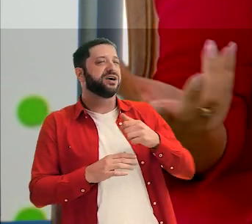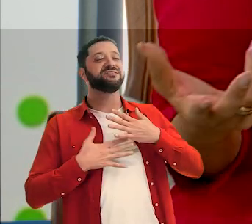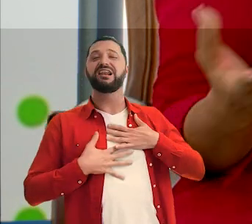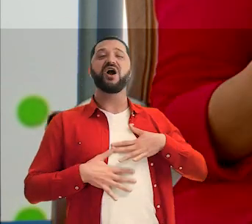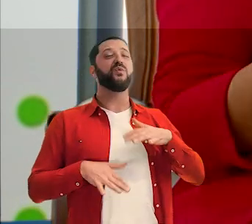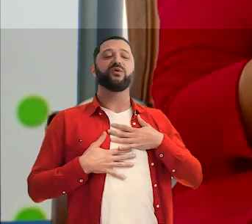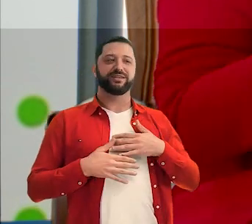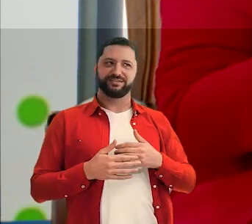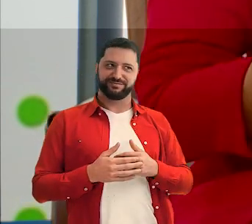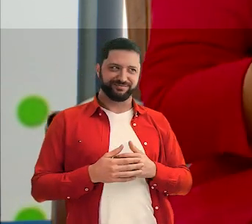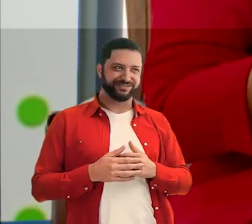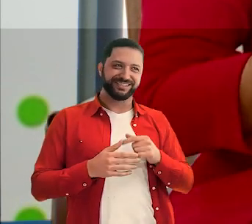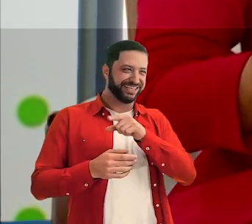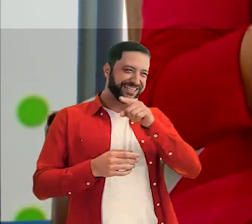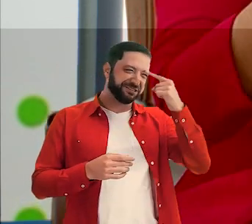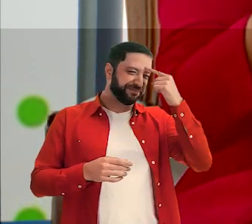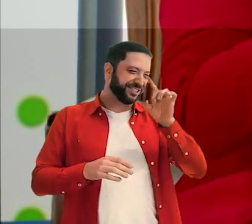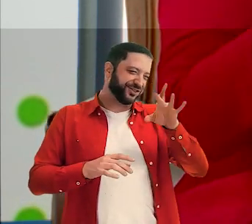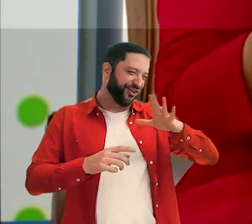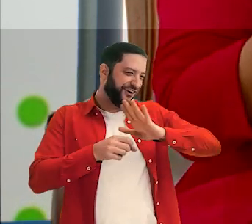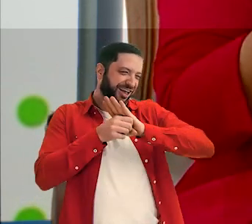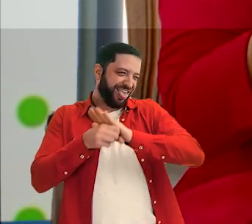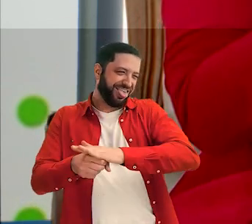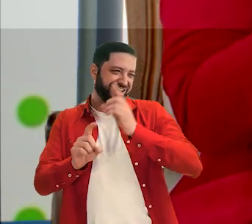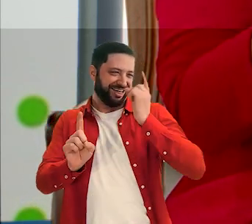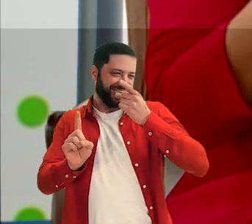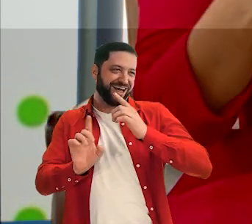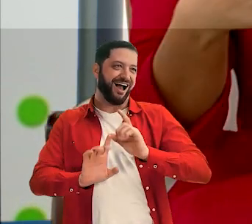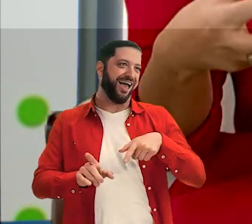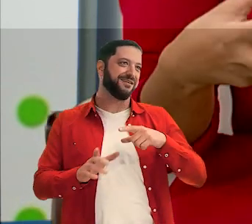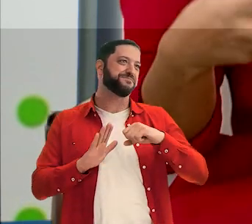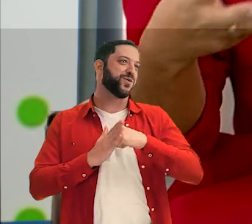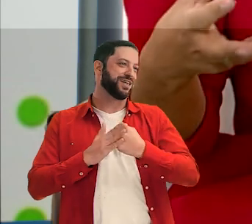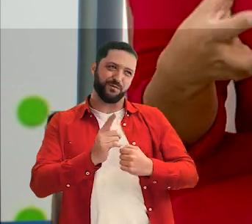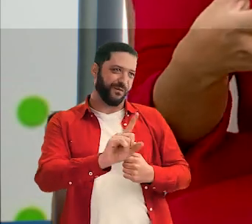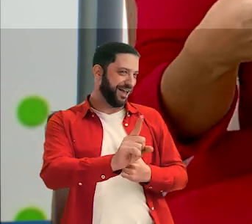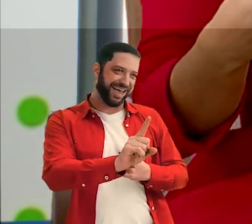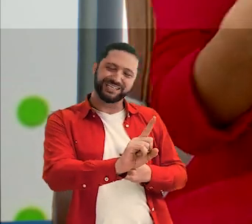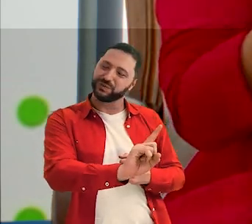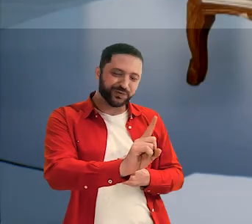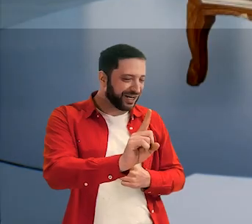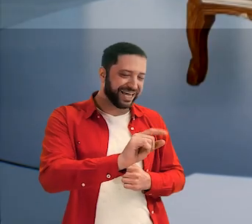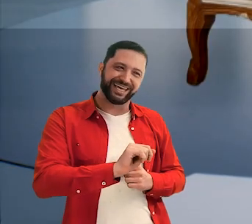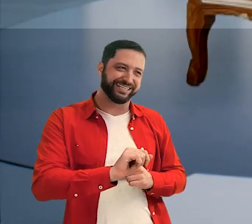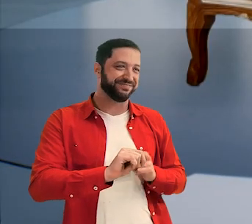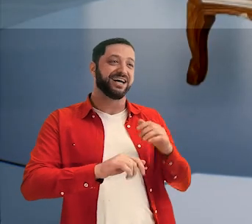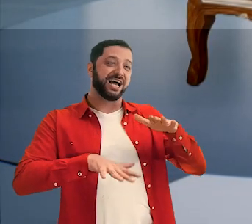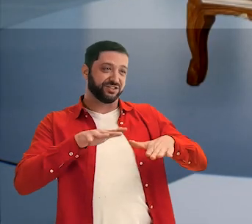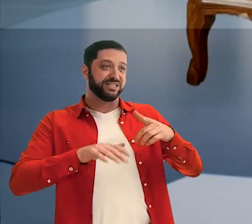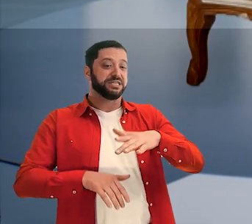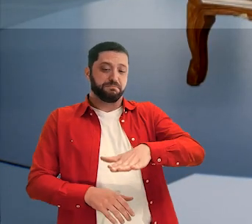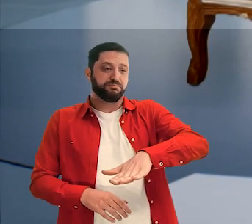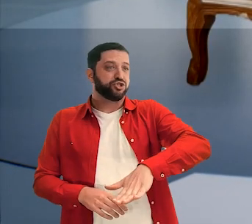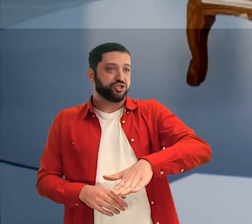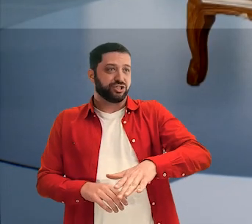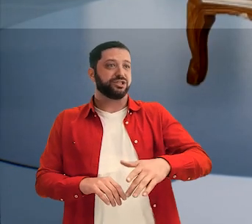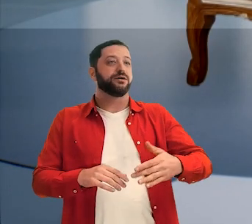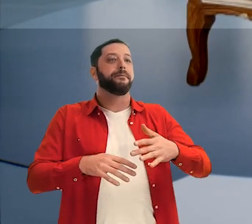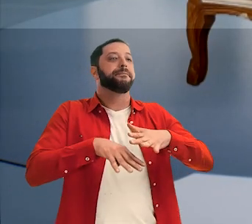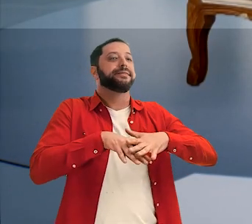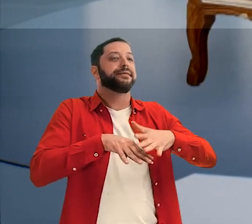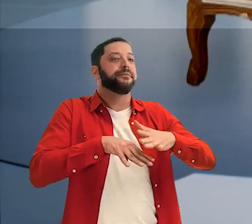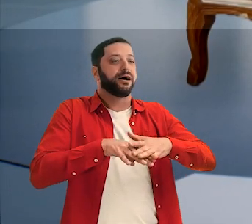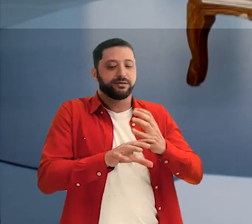nem emocional, porque as pessoas acham que bloqueio só vai ser causado por uma coisa muito drástica, mas não. Às vezes você é pequeno, você tá ali